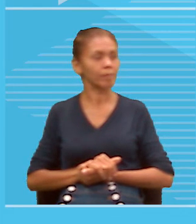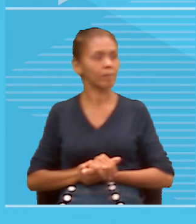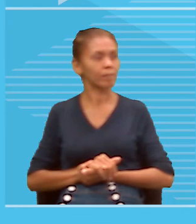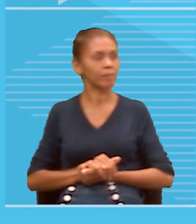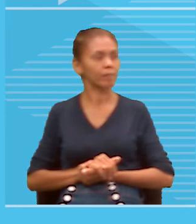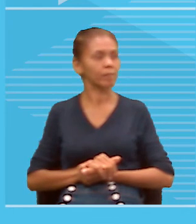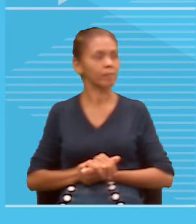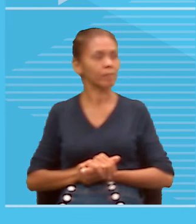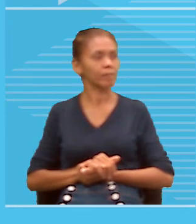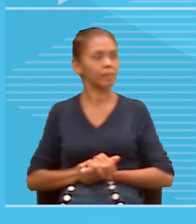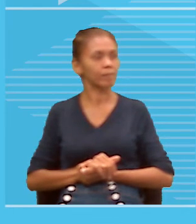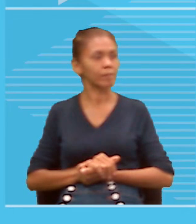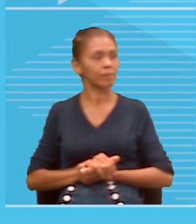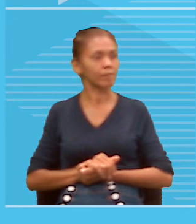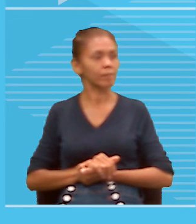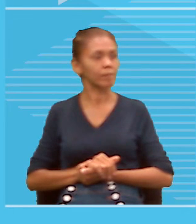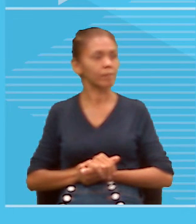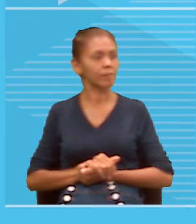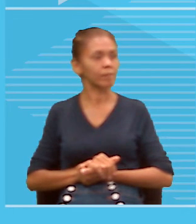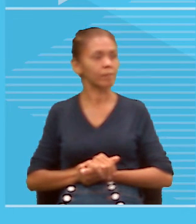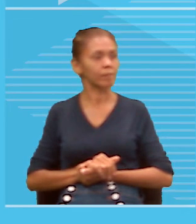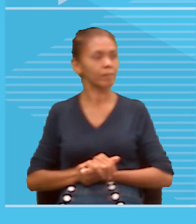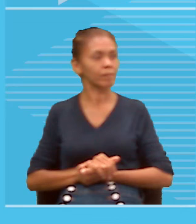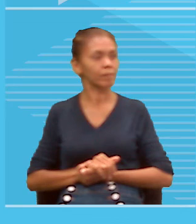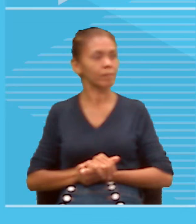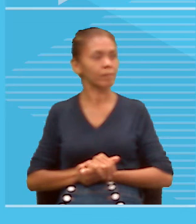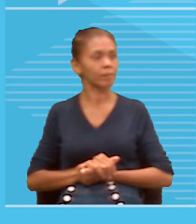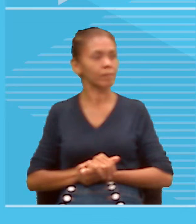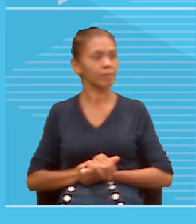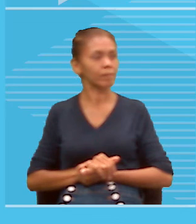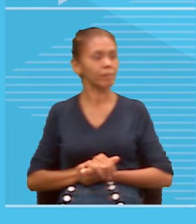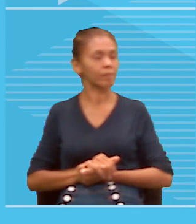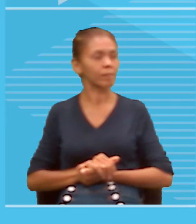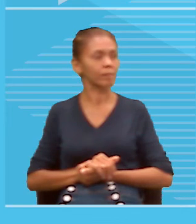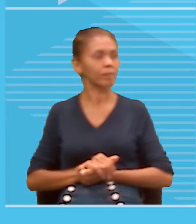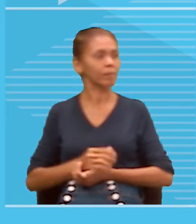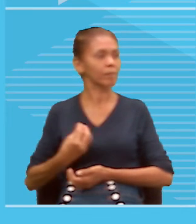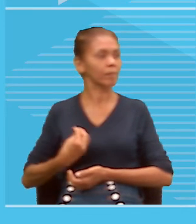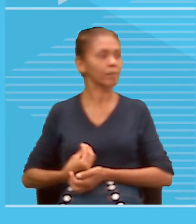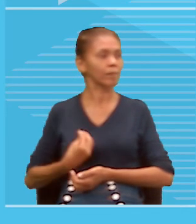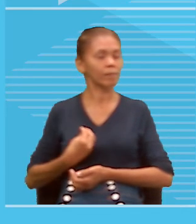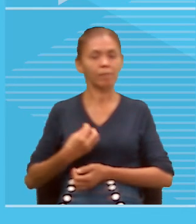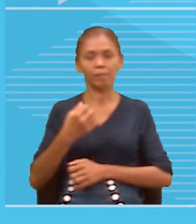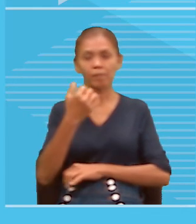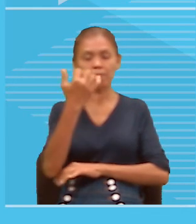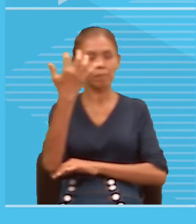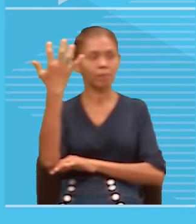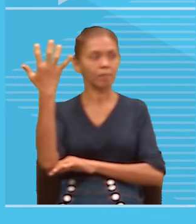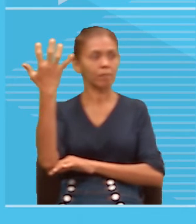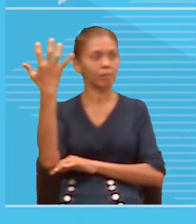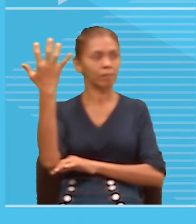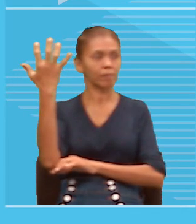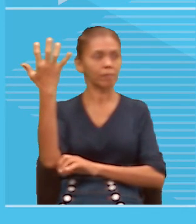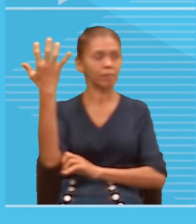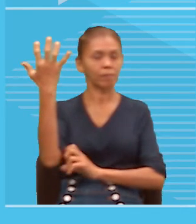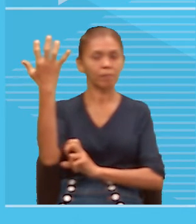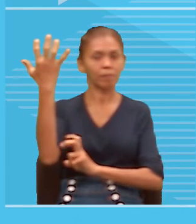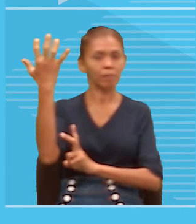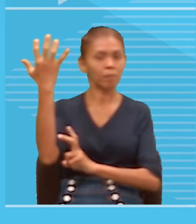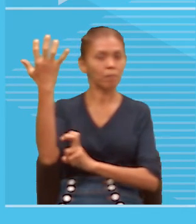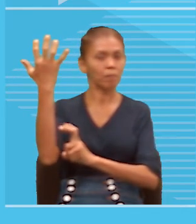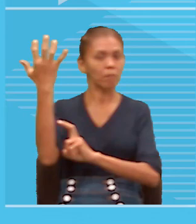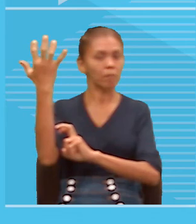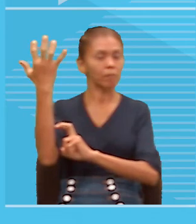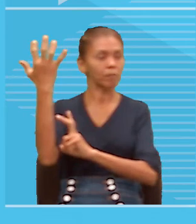aqui tá ele era um indivíduo arborículo ele vivia em árvores e ele era herbívoro né alimentação dele